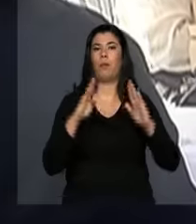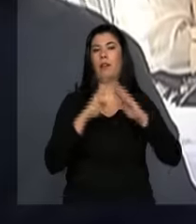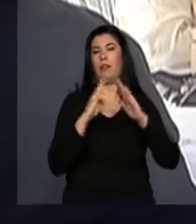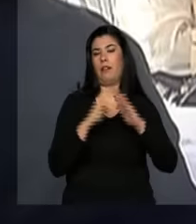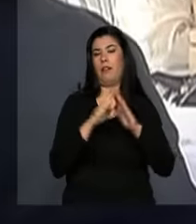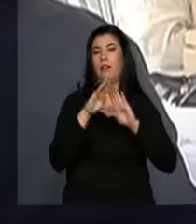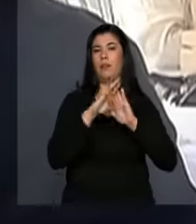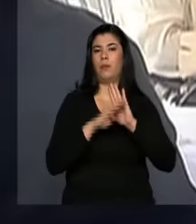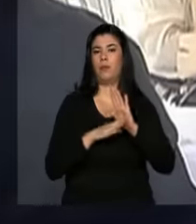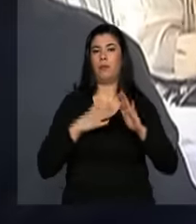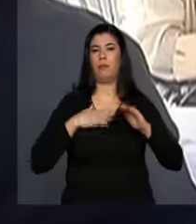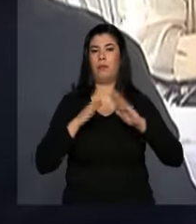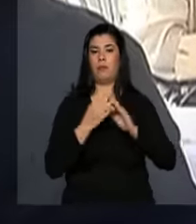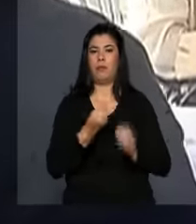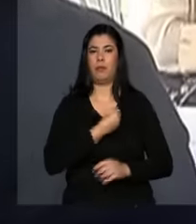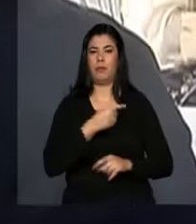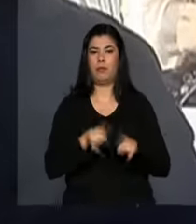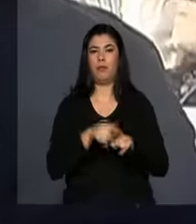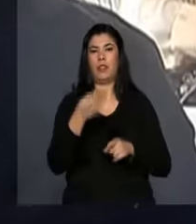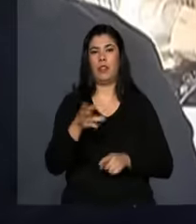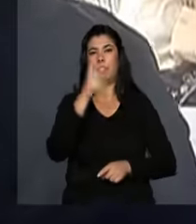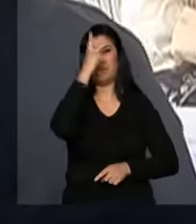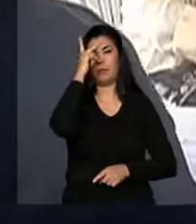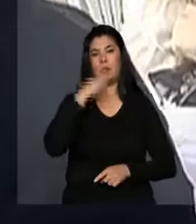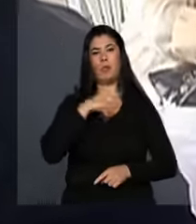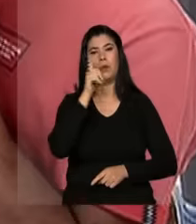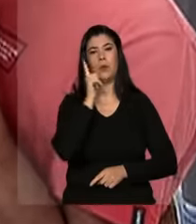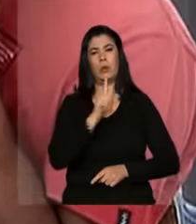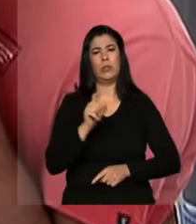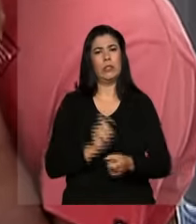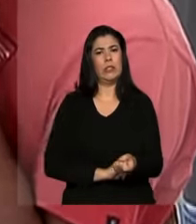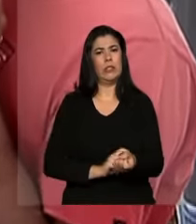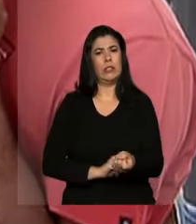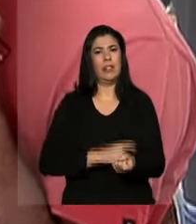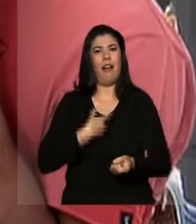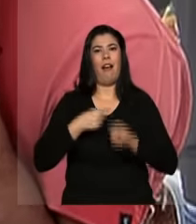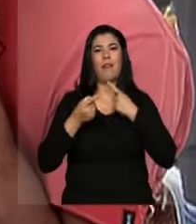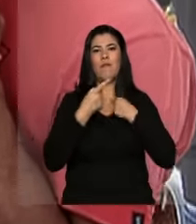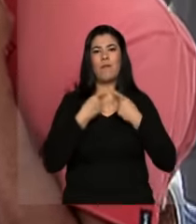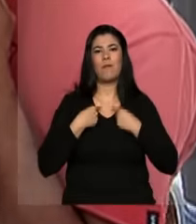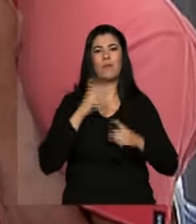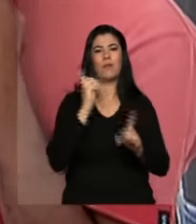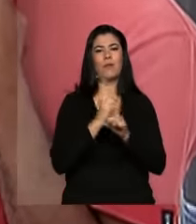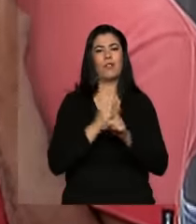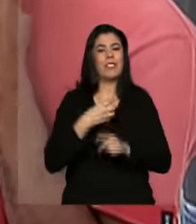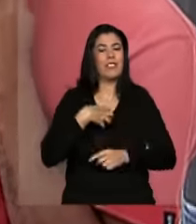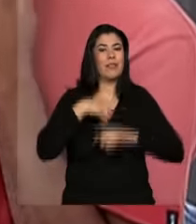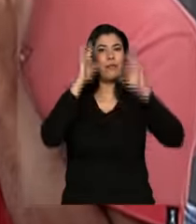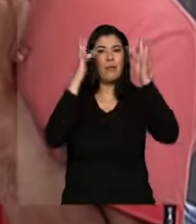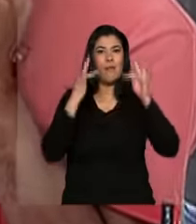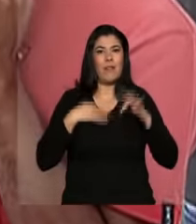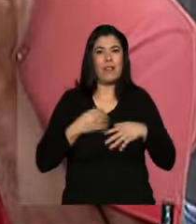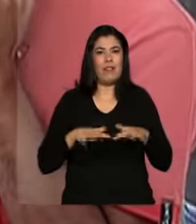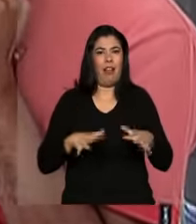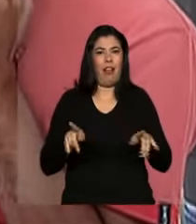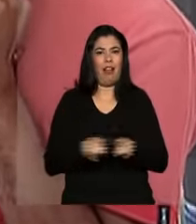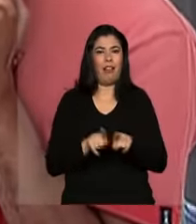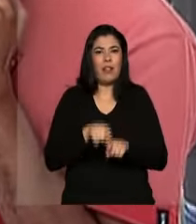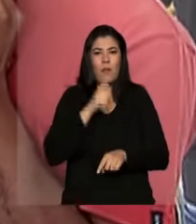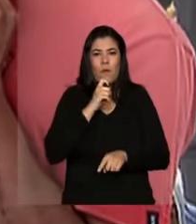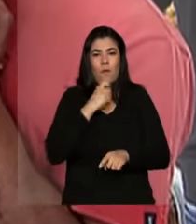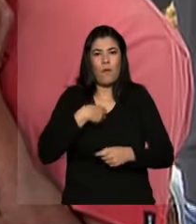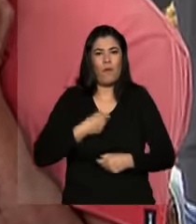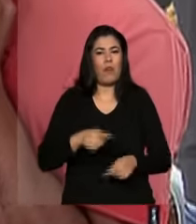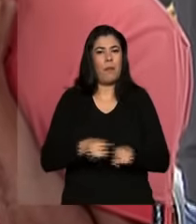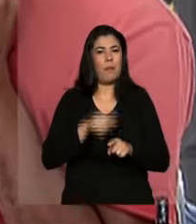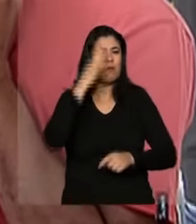Vida. E Silvana não conseguia esconder a ansiedade. Muita felicidade, muito. Eu tô gelada. É um